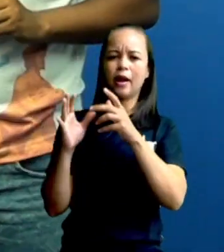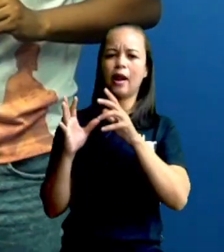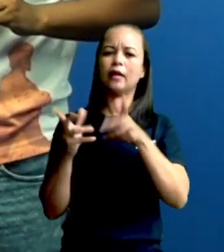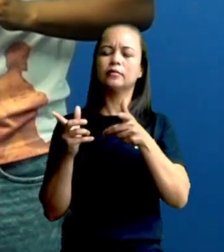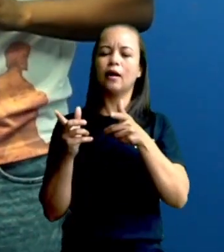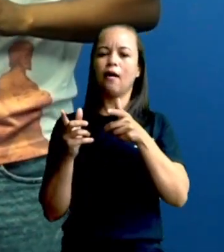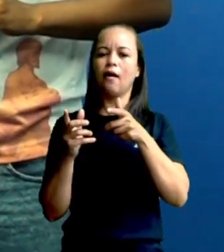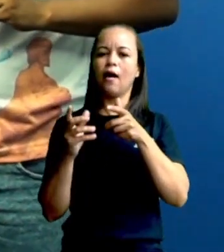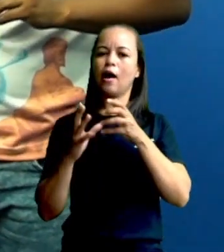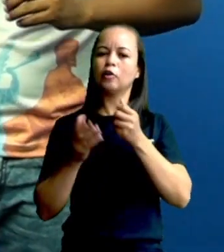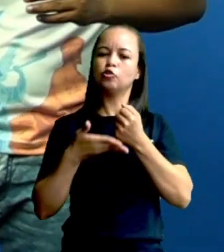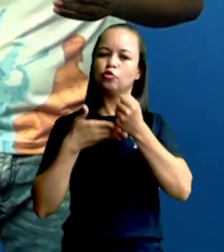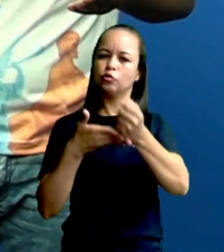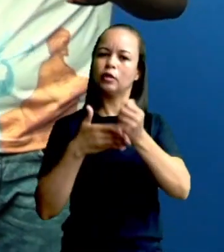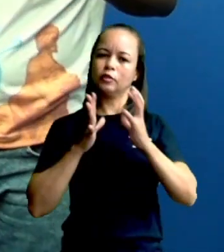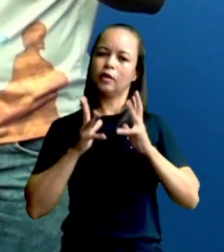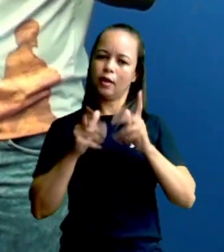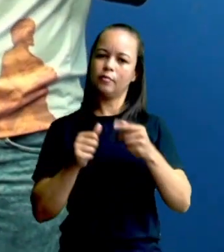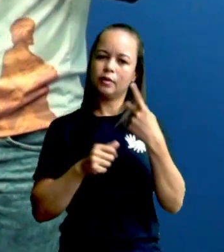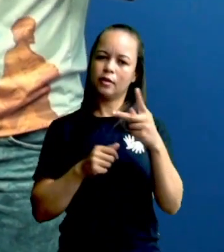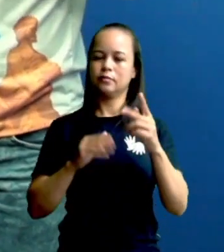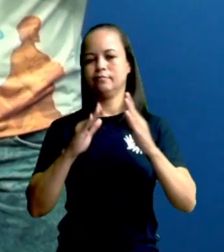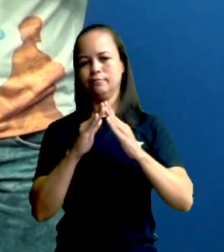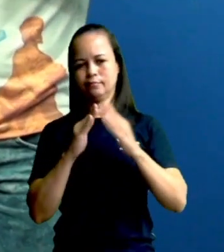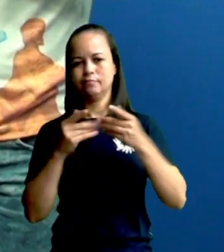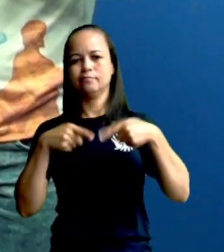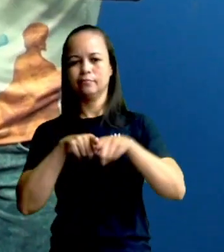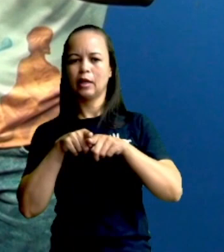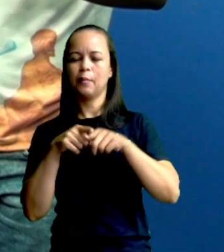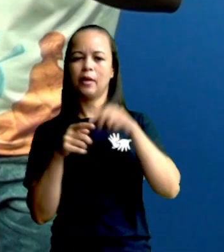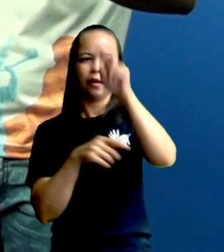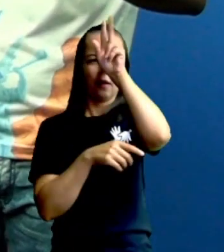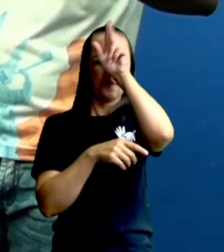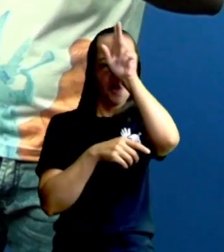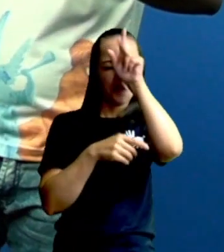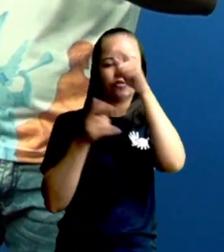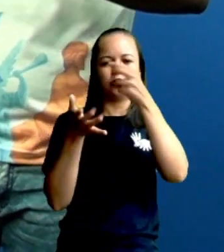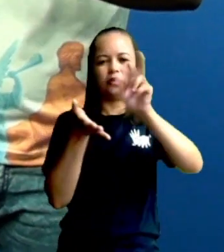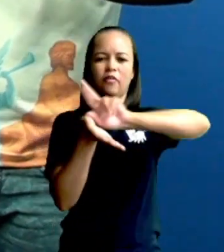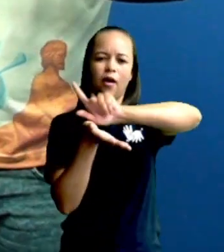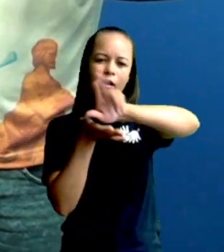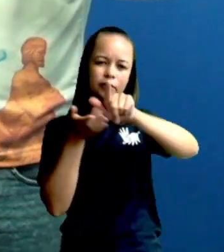de invasores. Também nós percebemos no mato